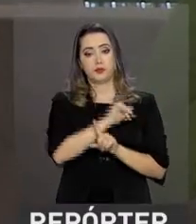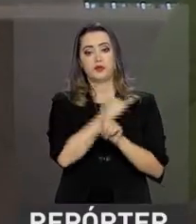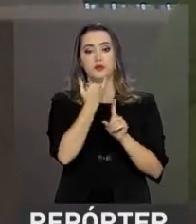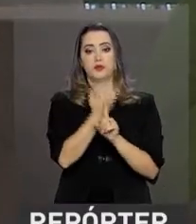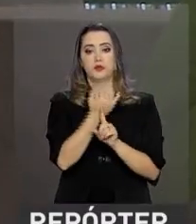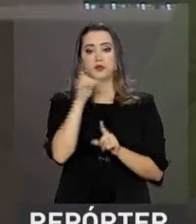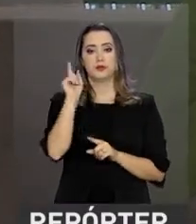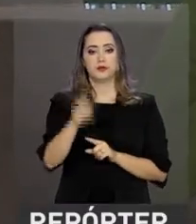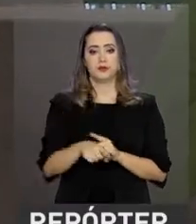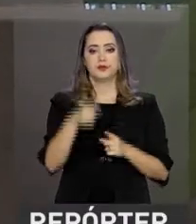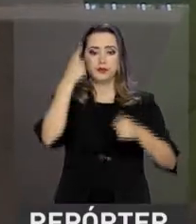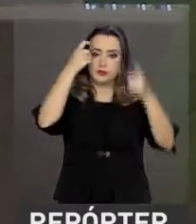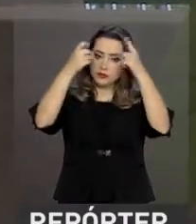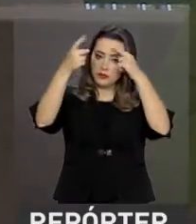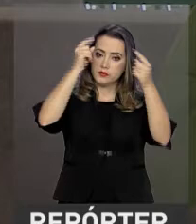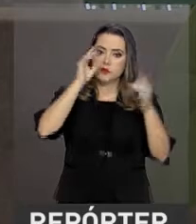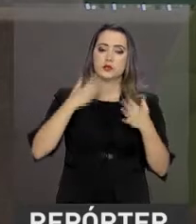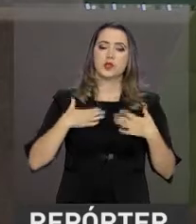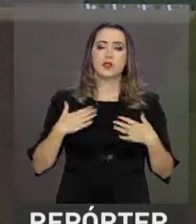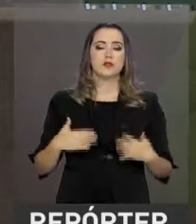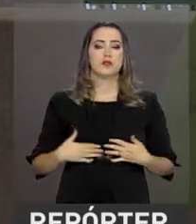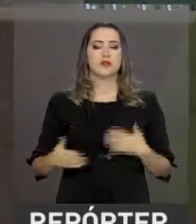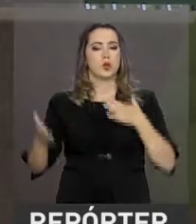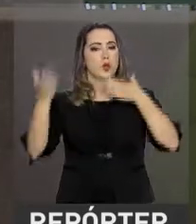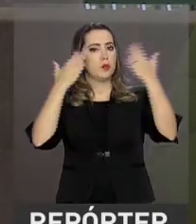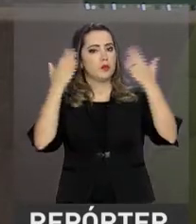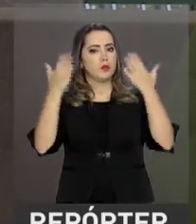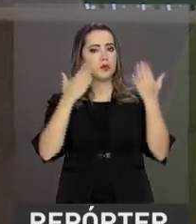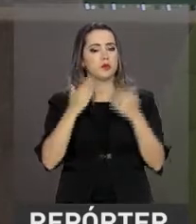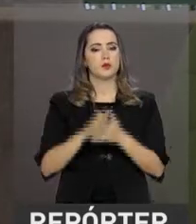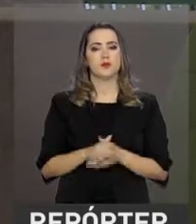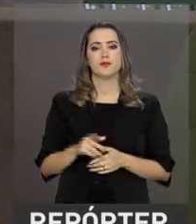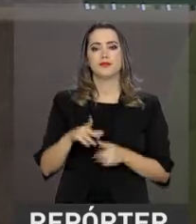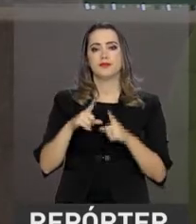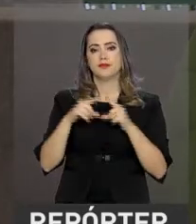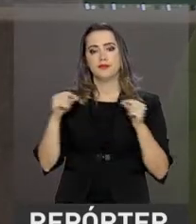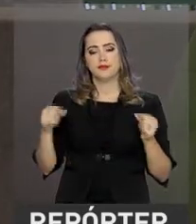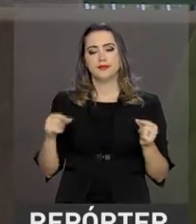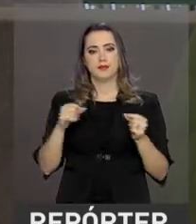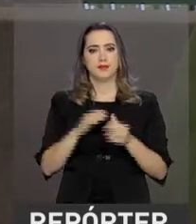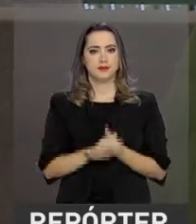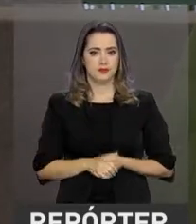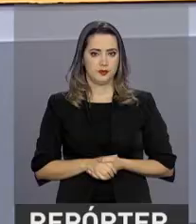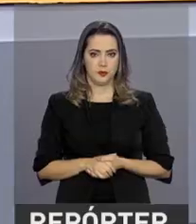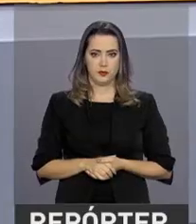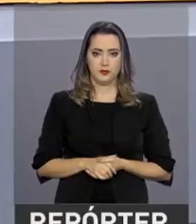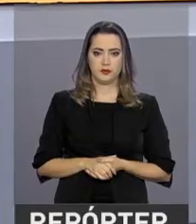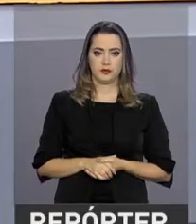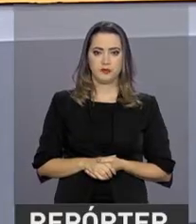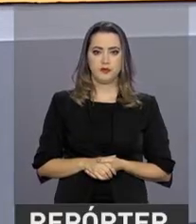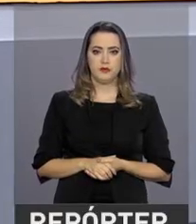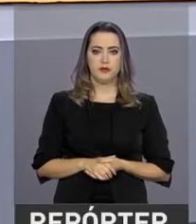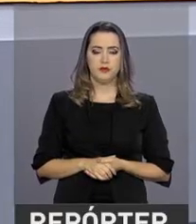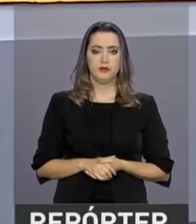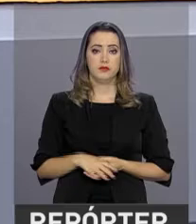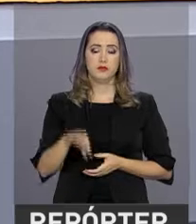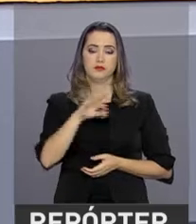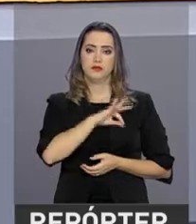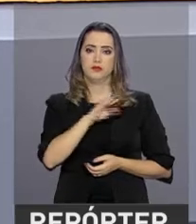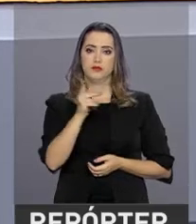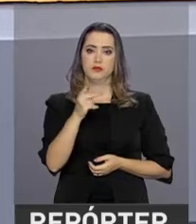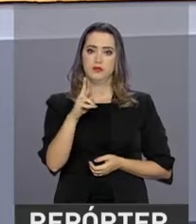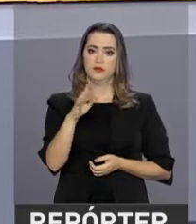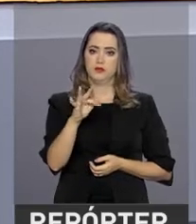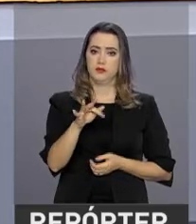uma prática de violência física ou psicológica contra a vítima. De Brasília, Márcia Fernandes. A Polícia